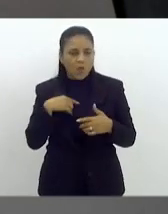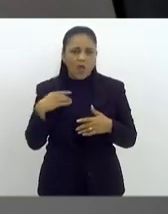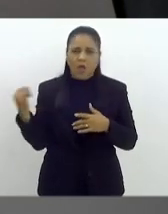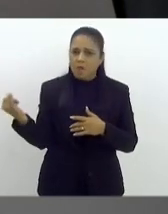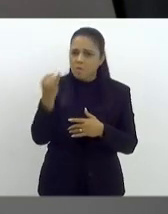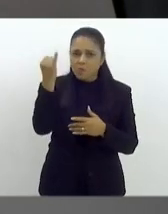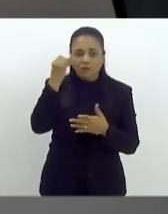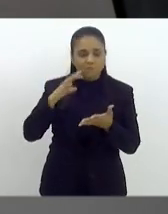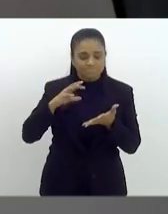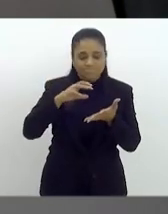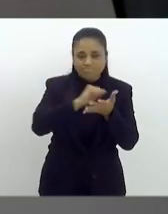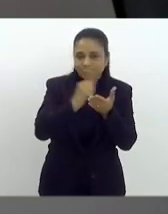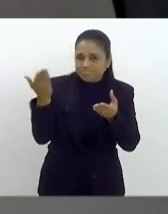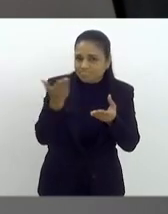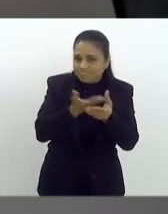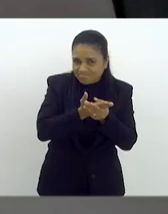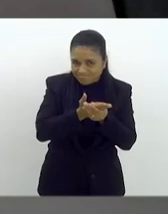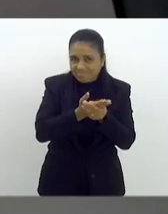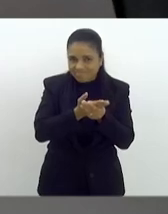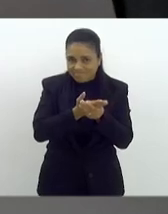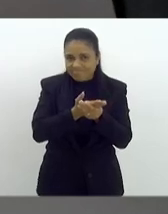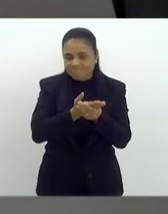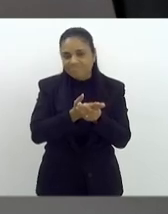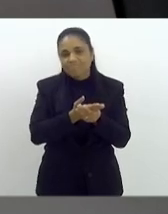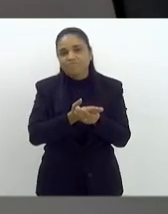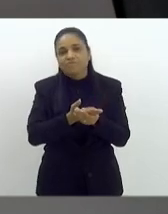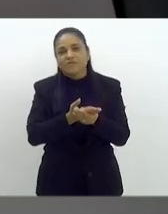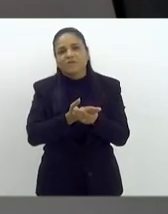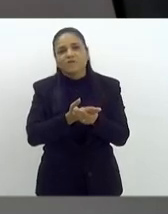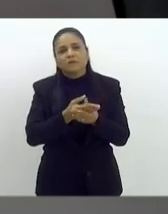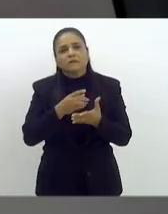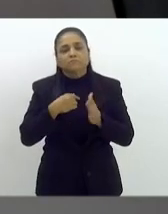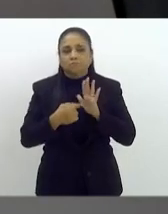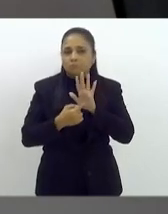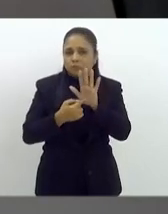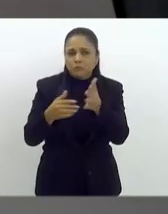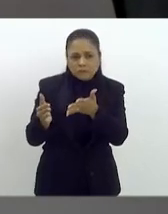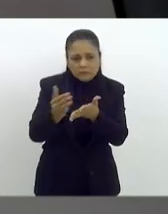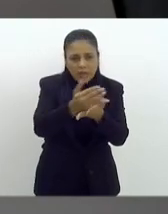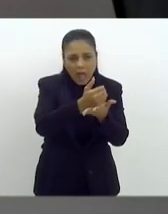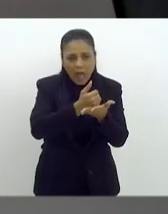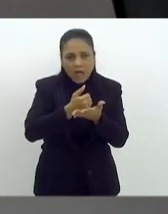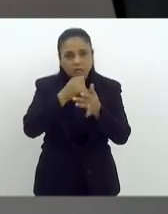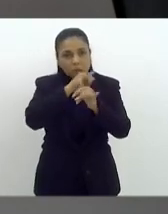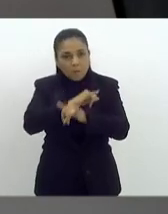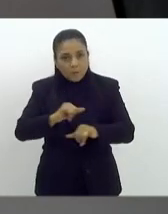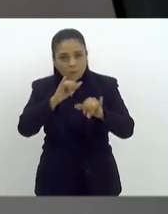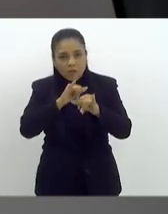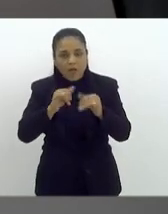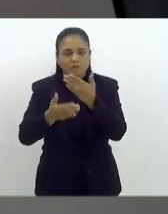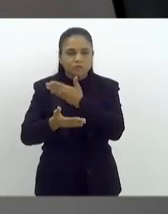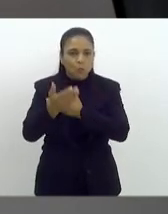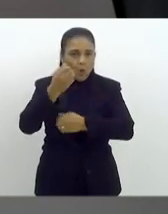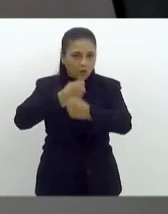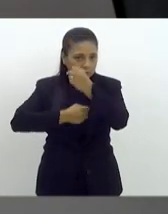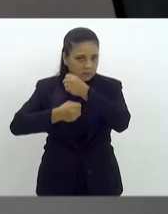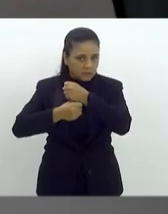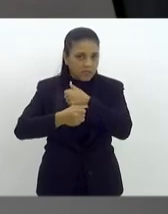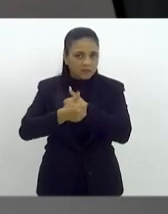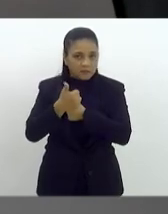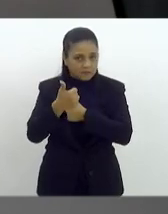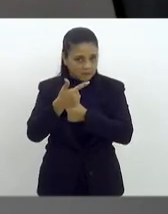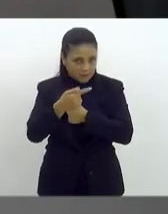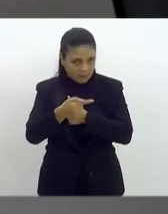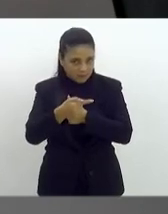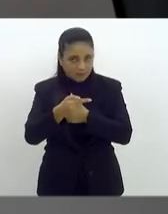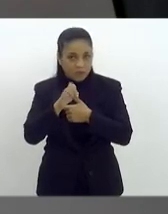dos registros de ocorrência né eu vou trazer alguns dados que foram publicados na última como a doutora Natasha